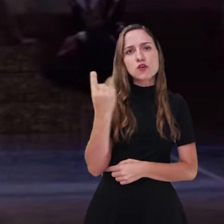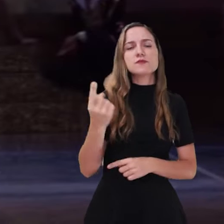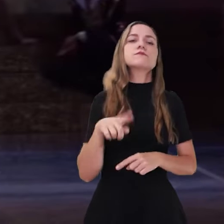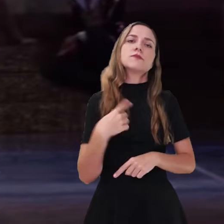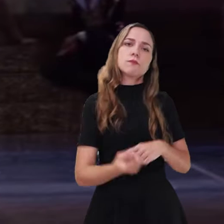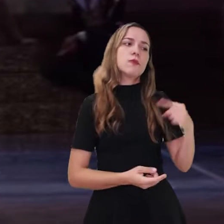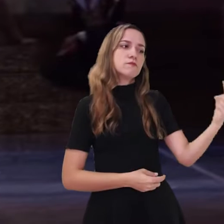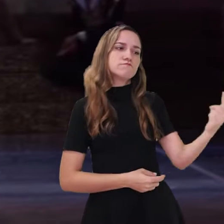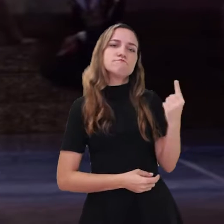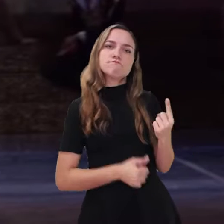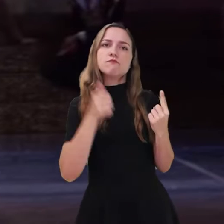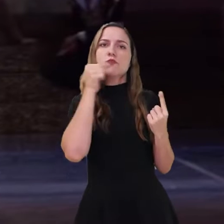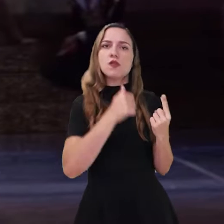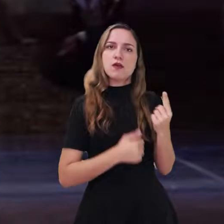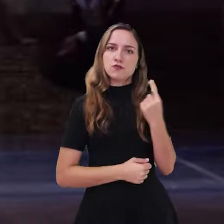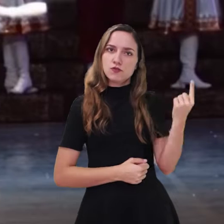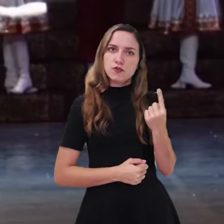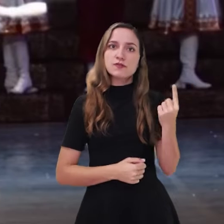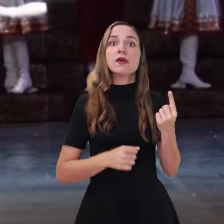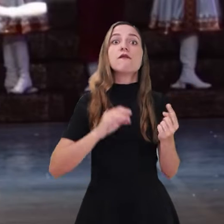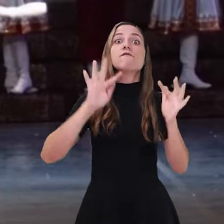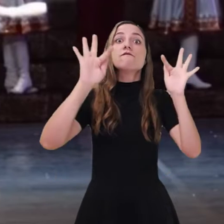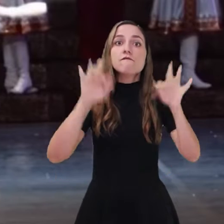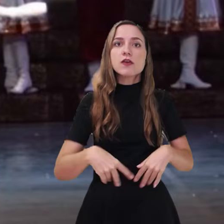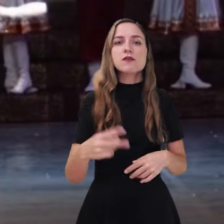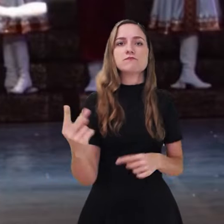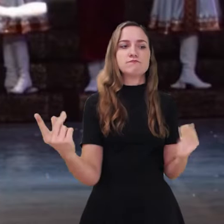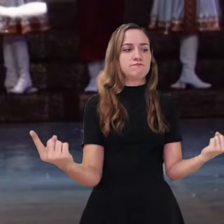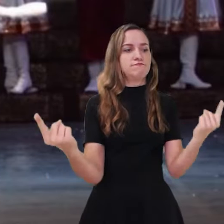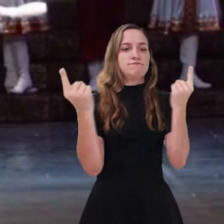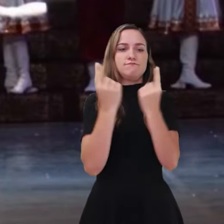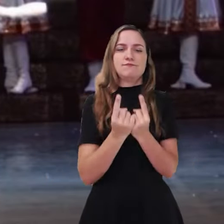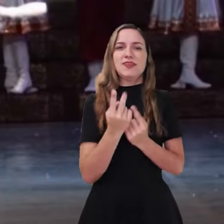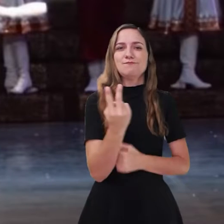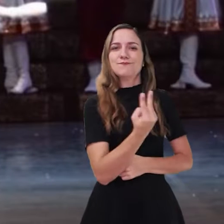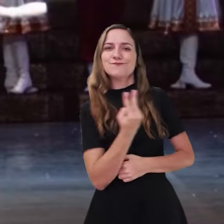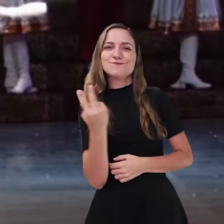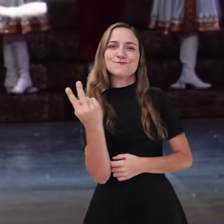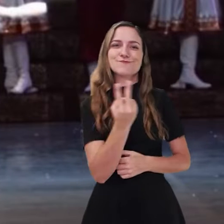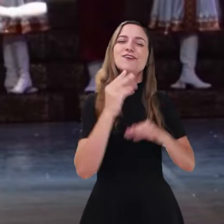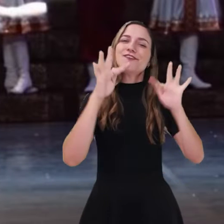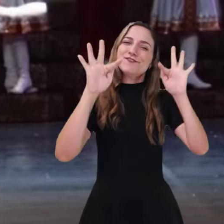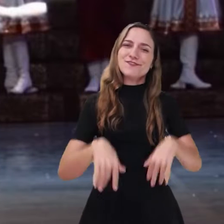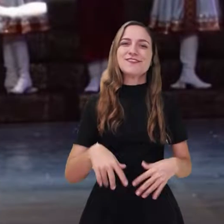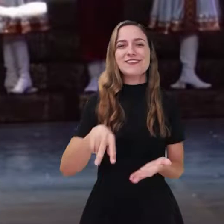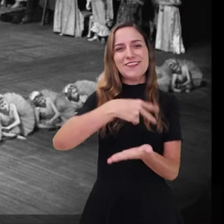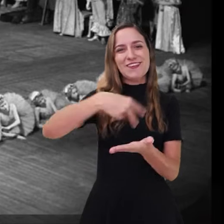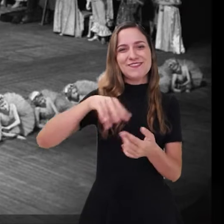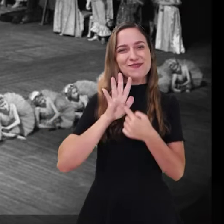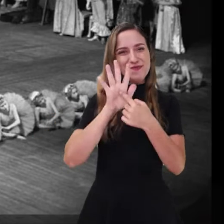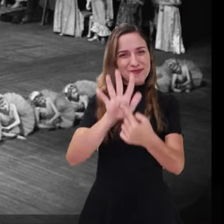mulher, também sozinha. Por fim, os dois se juntam novamente e encerram a dança.